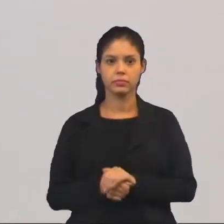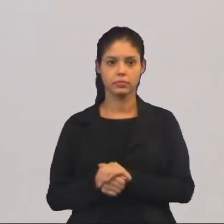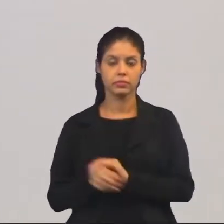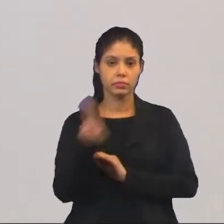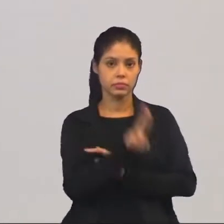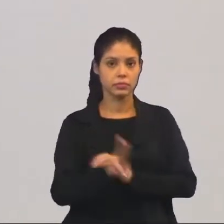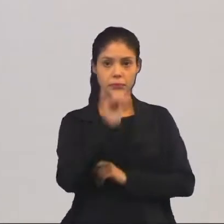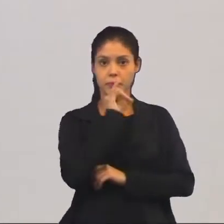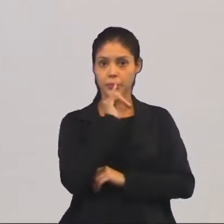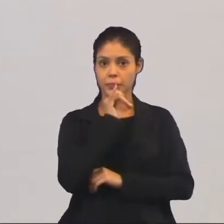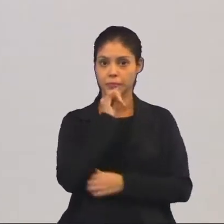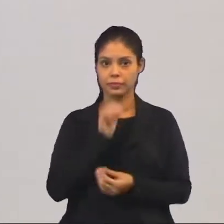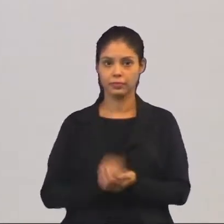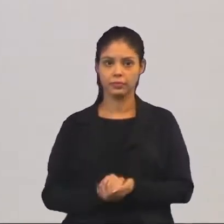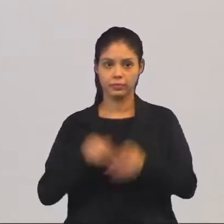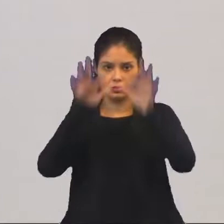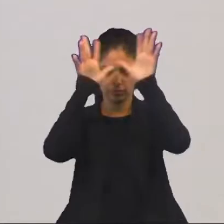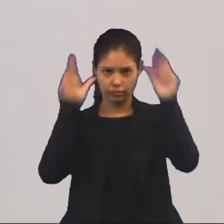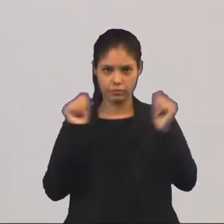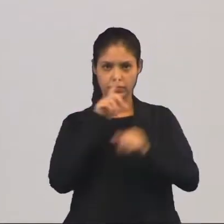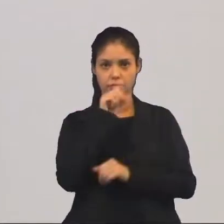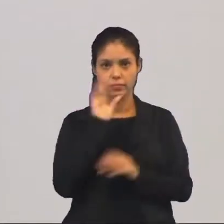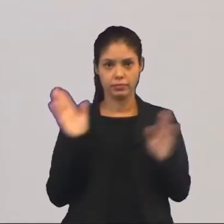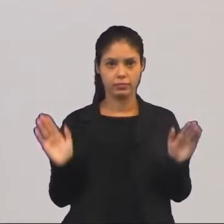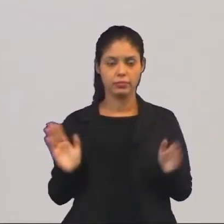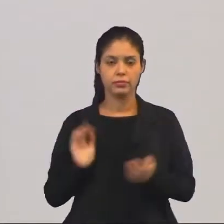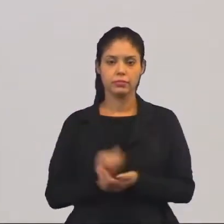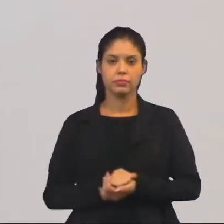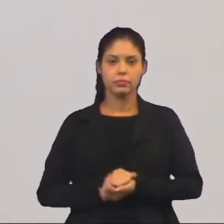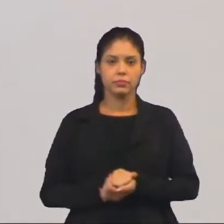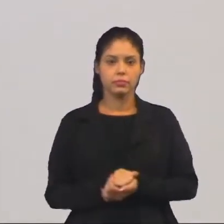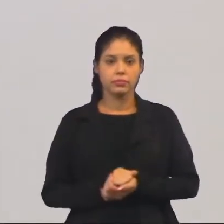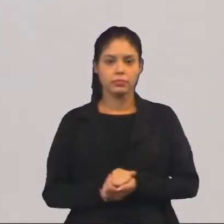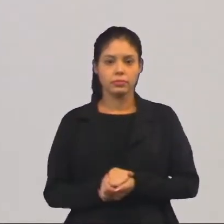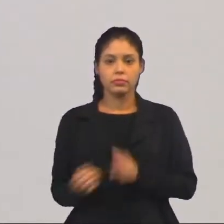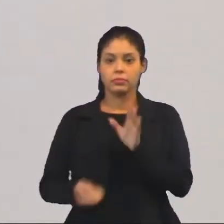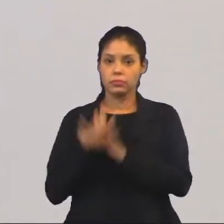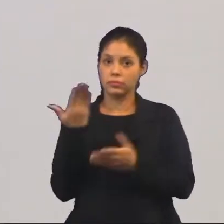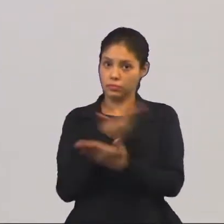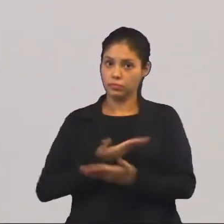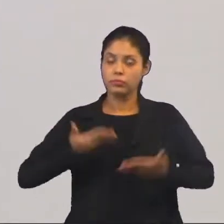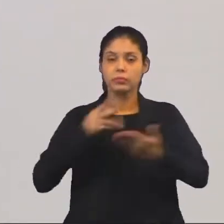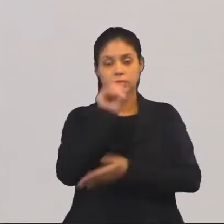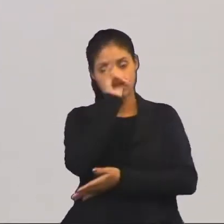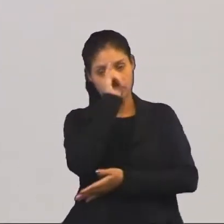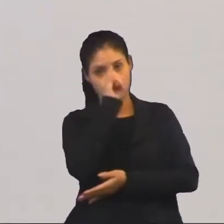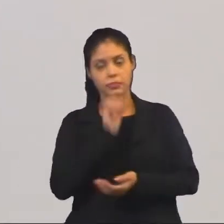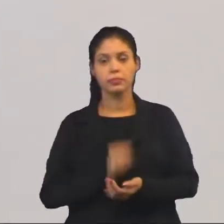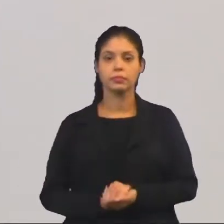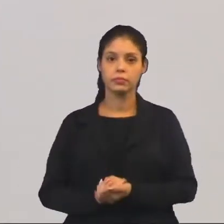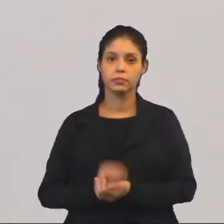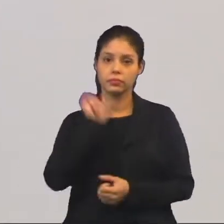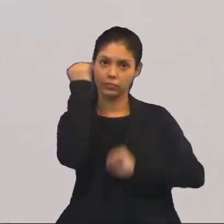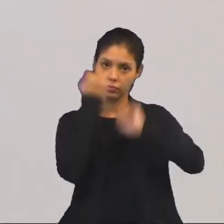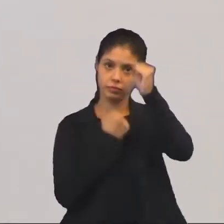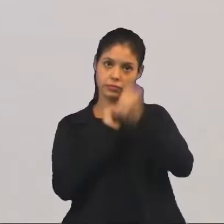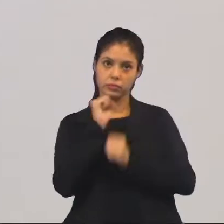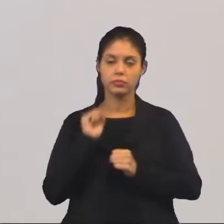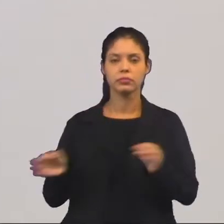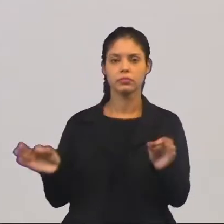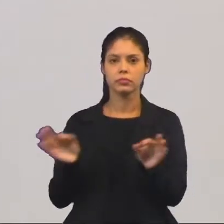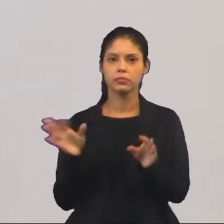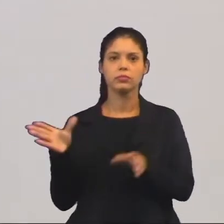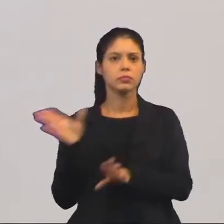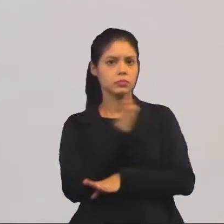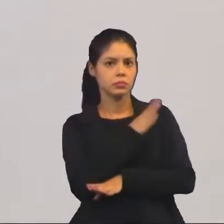Vou usar então o exemplo da Acre Aves ou a de criação de porcos, ou a indústria de abate de